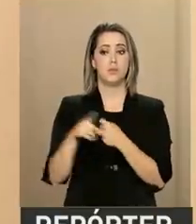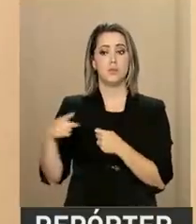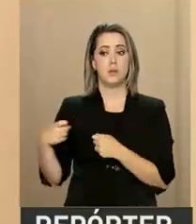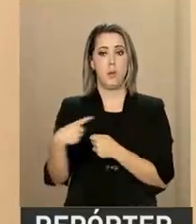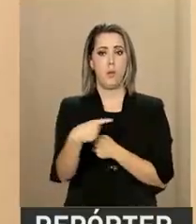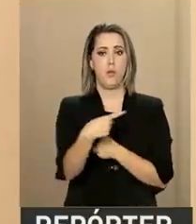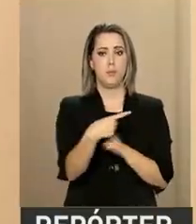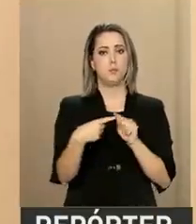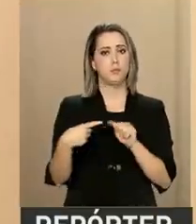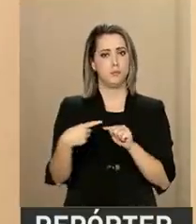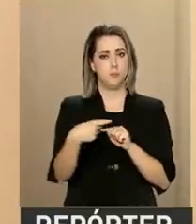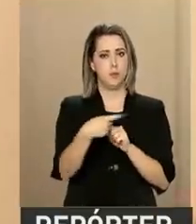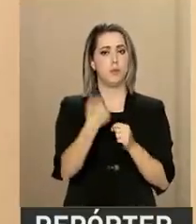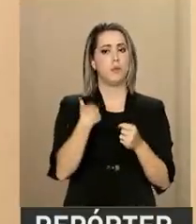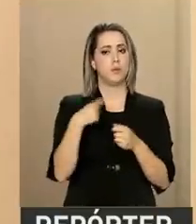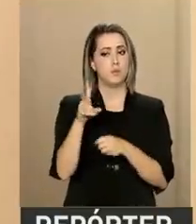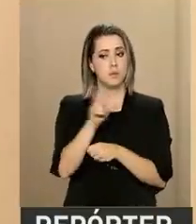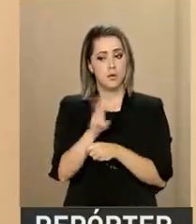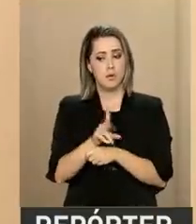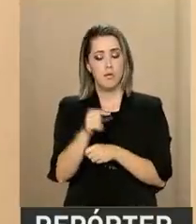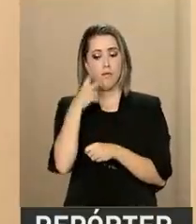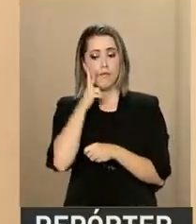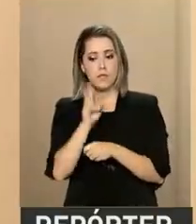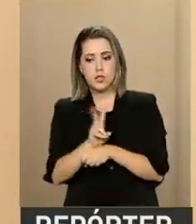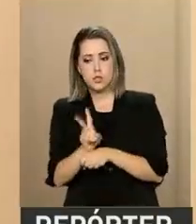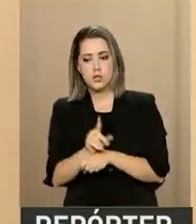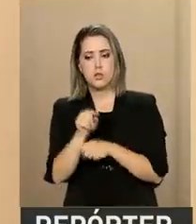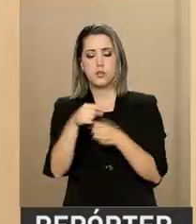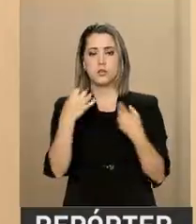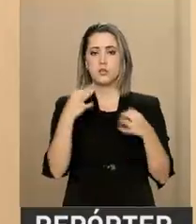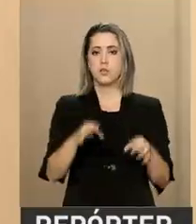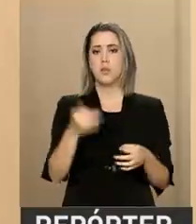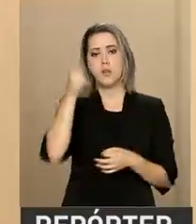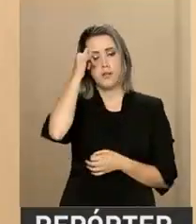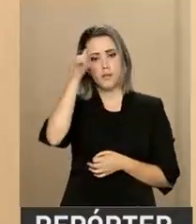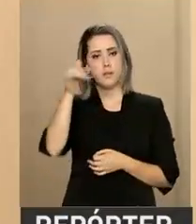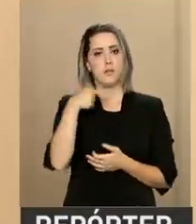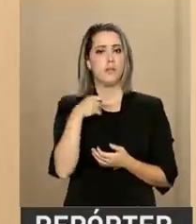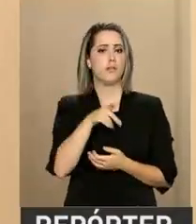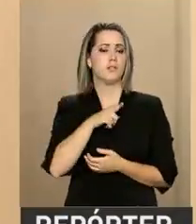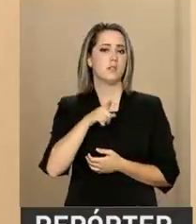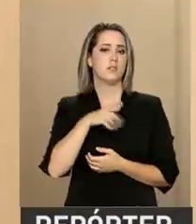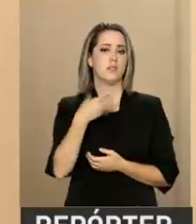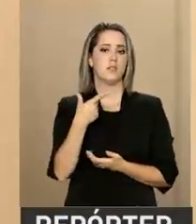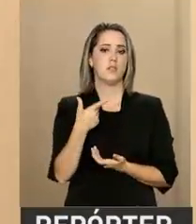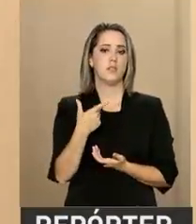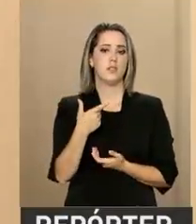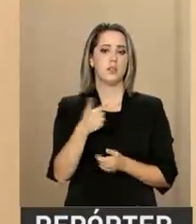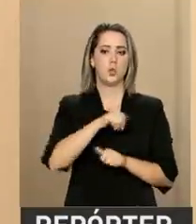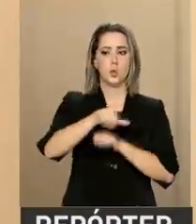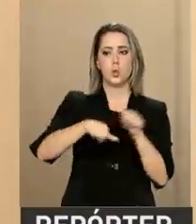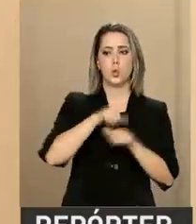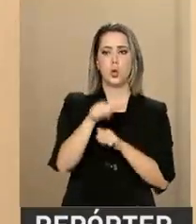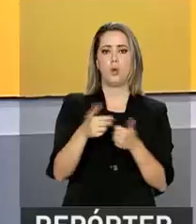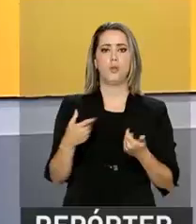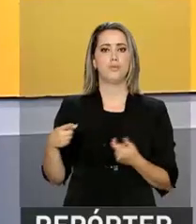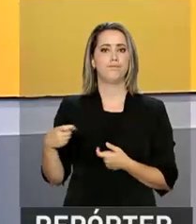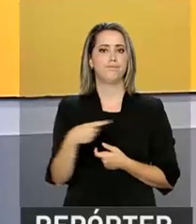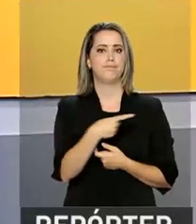está rastreável, que a gente chama rastreabilidade, evitar com que você tenha, inclusive, troca de